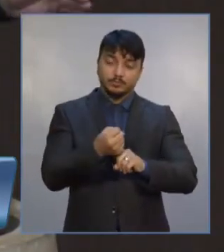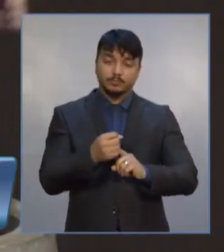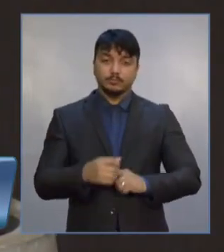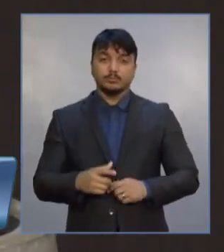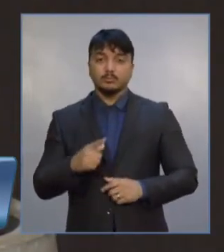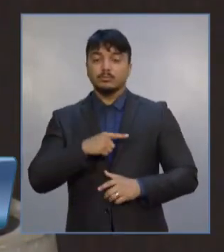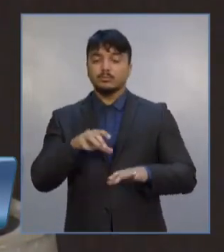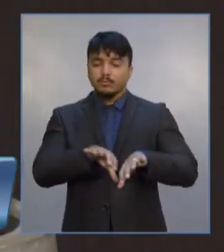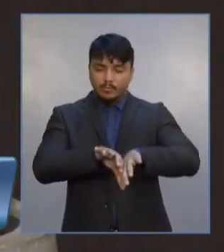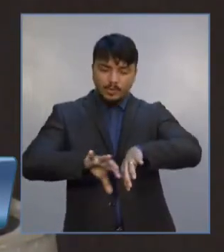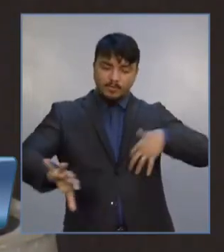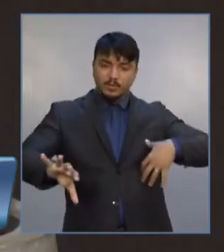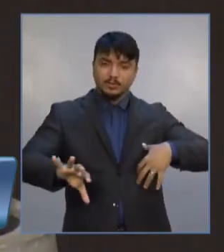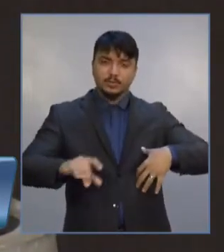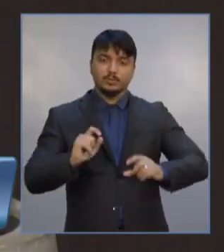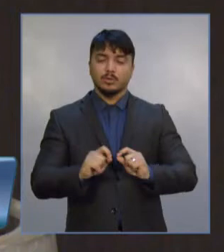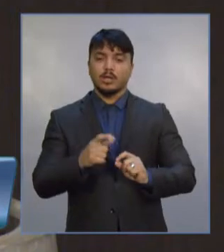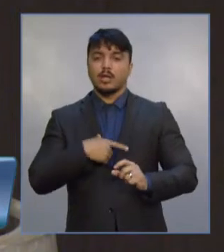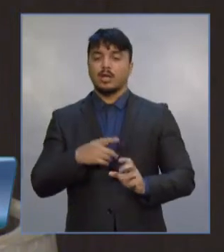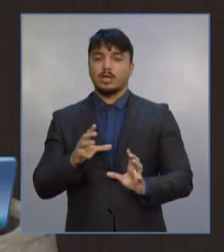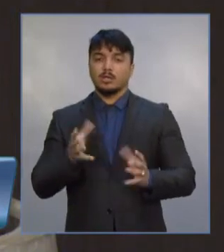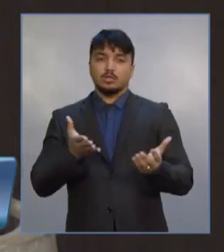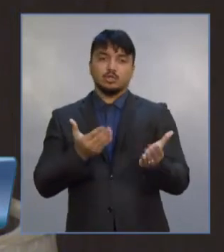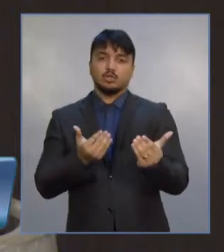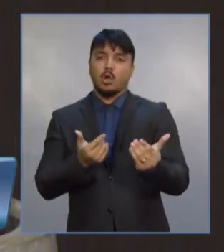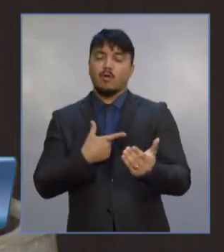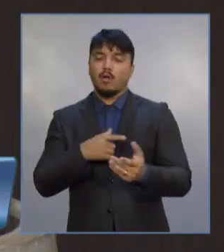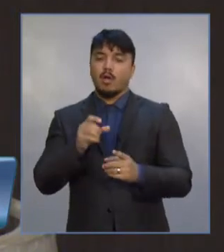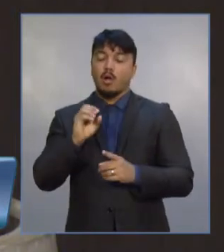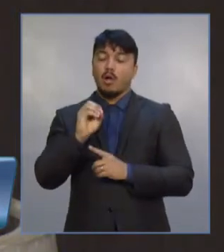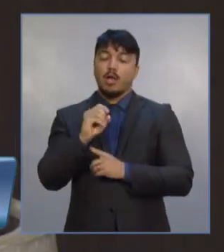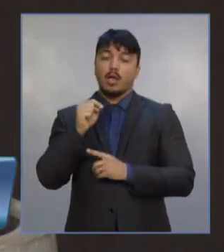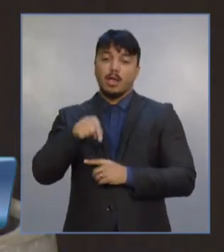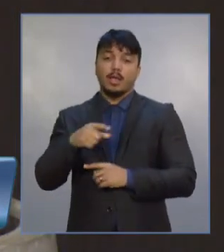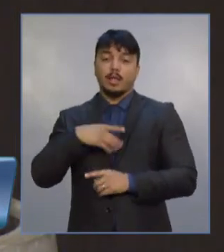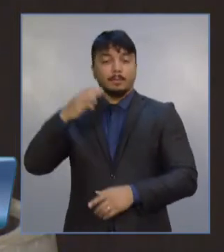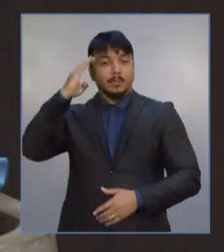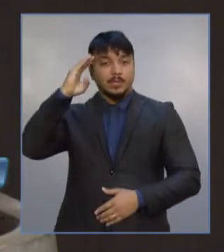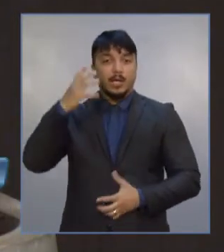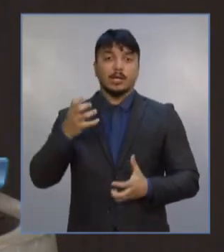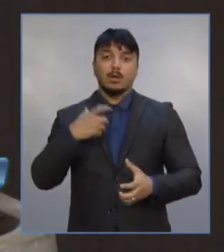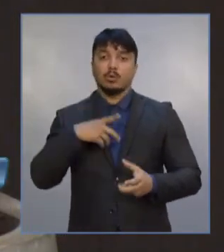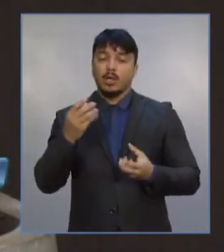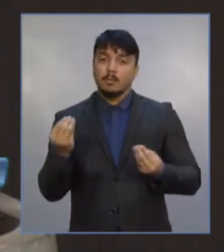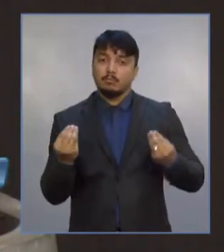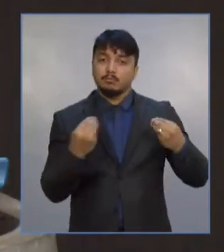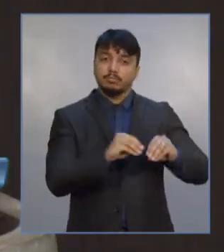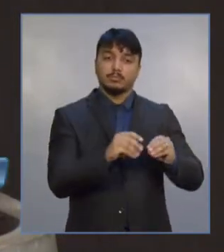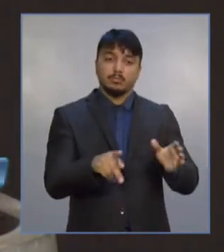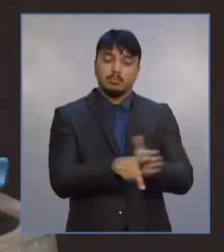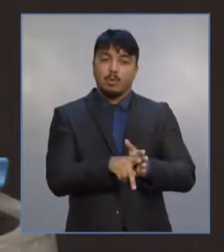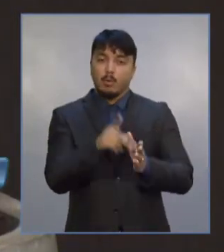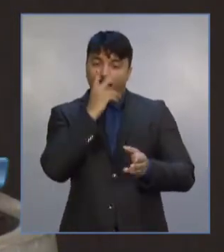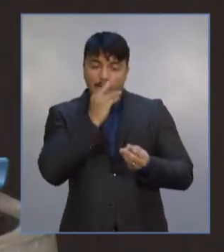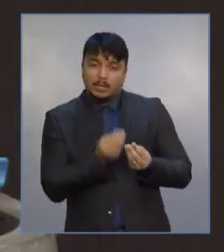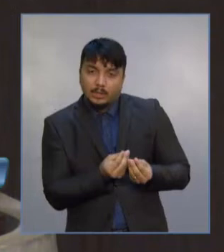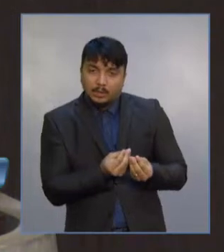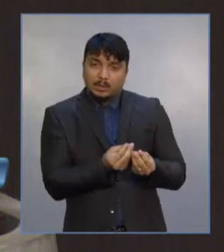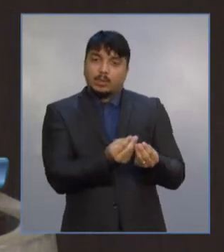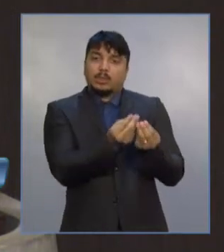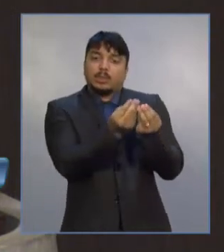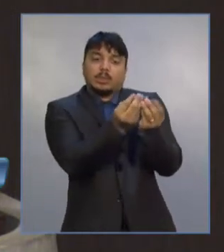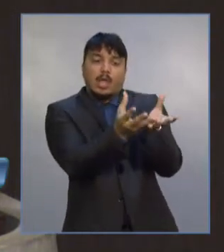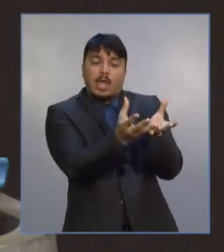eles afastaram esses jovens oficiais, porque quiseram, sobretudo, implementar uma agenda entreguista.